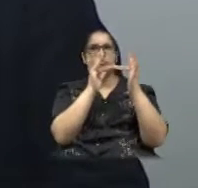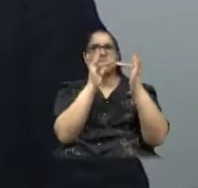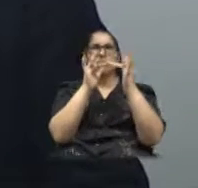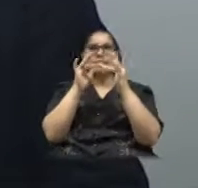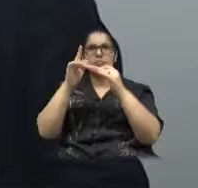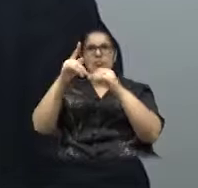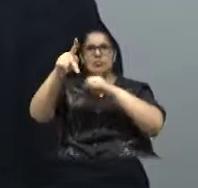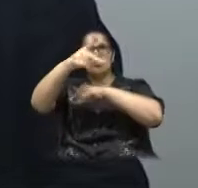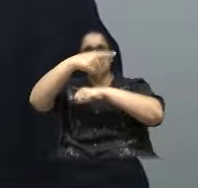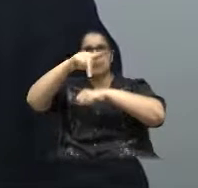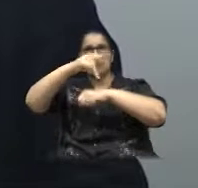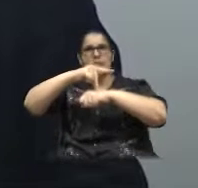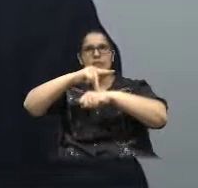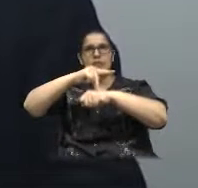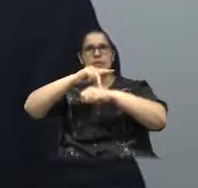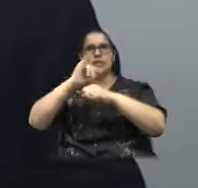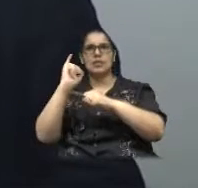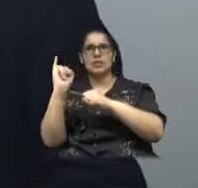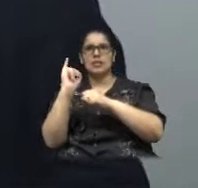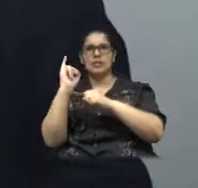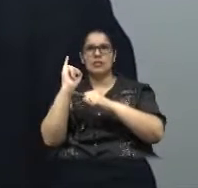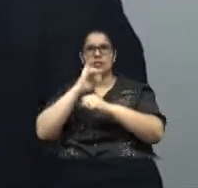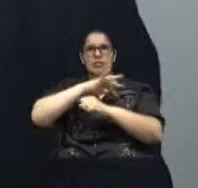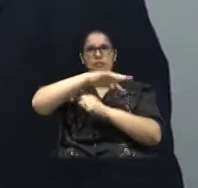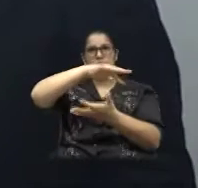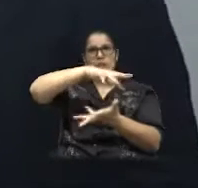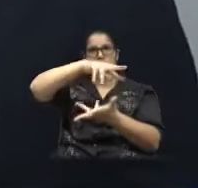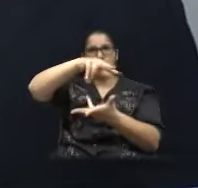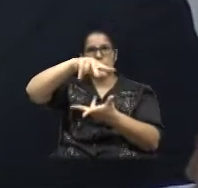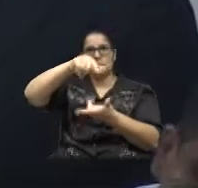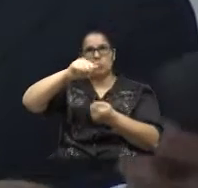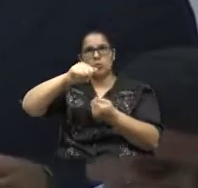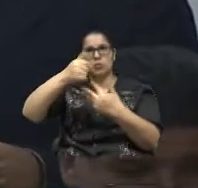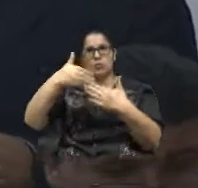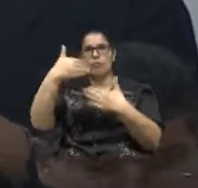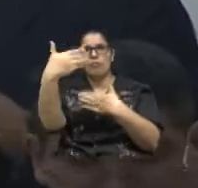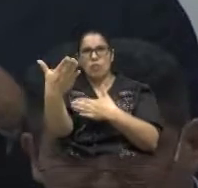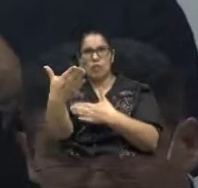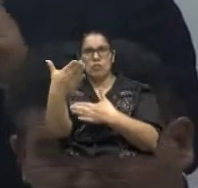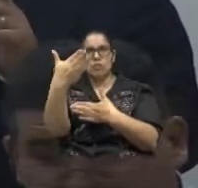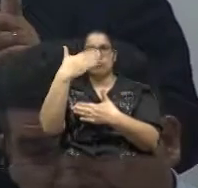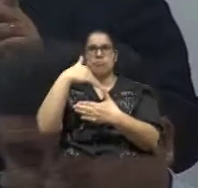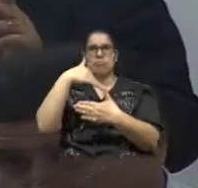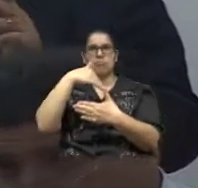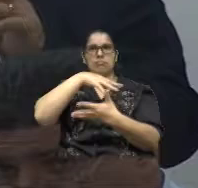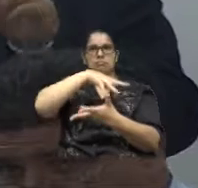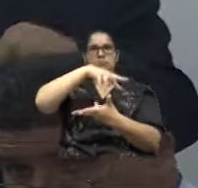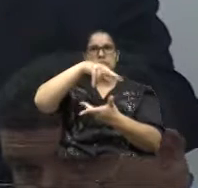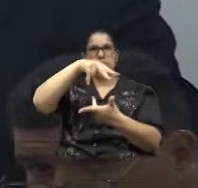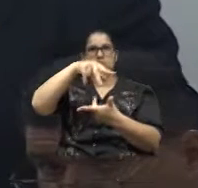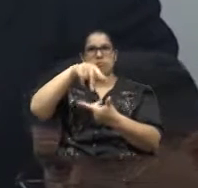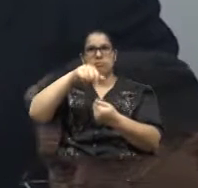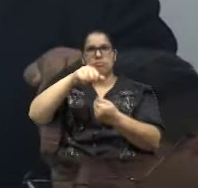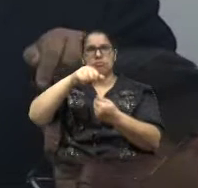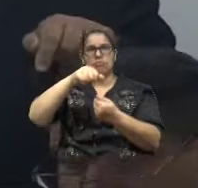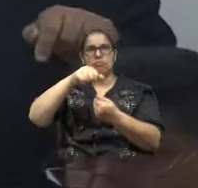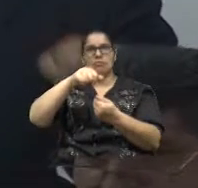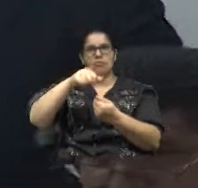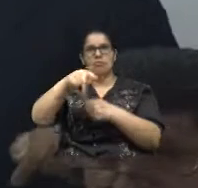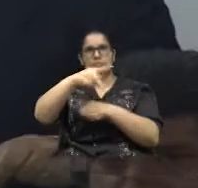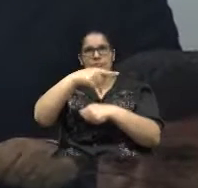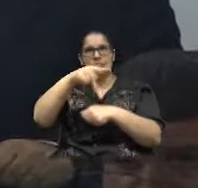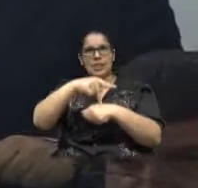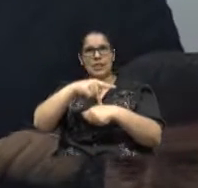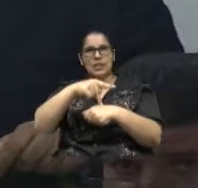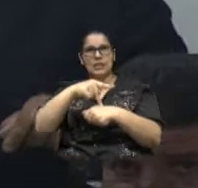mundo, que deveria pensar, primeiramente, no país onde que ele